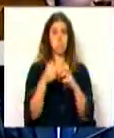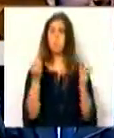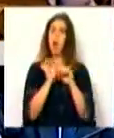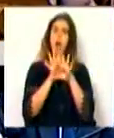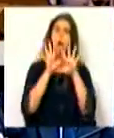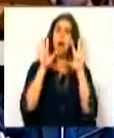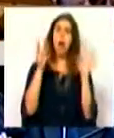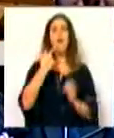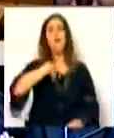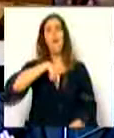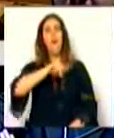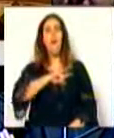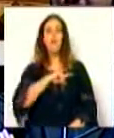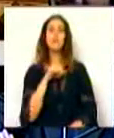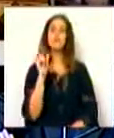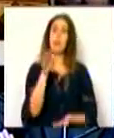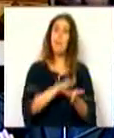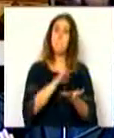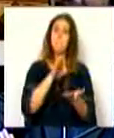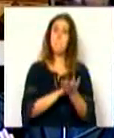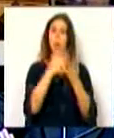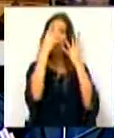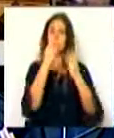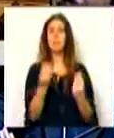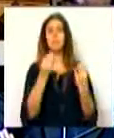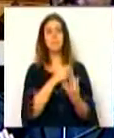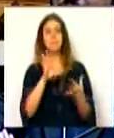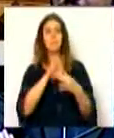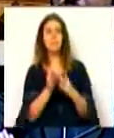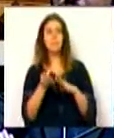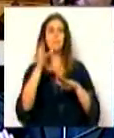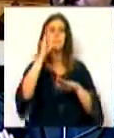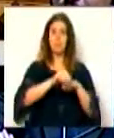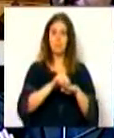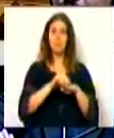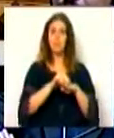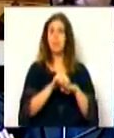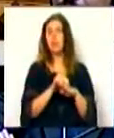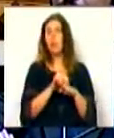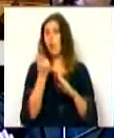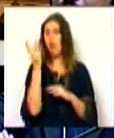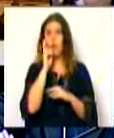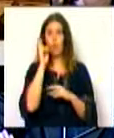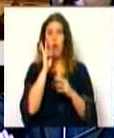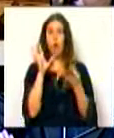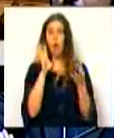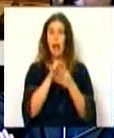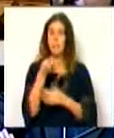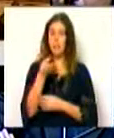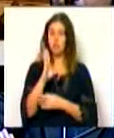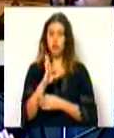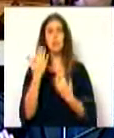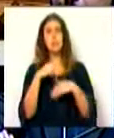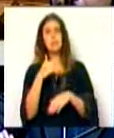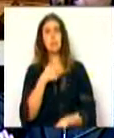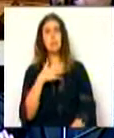que nós, e a proposta do orçamento procede a um reforço da dotação para a Polícia Judiciária, mas o que